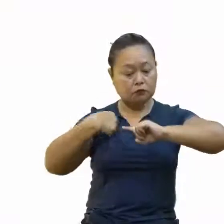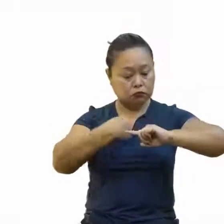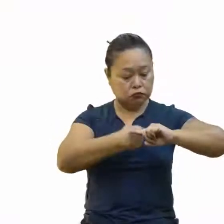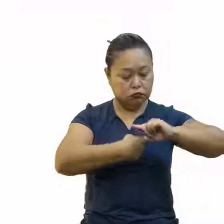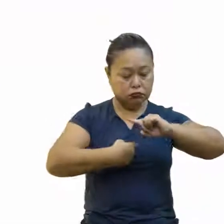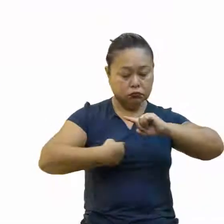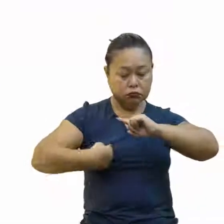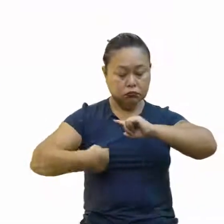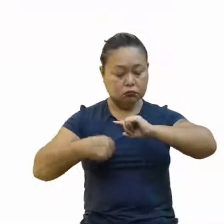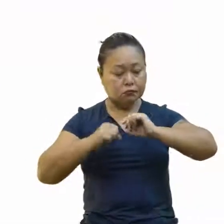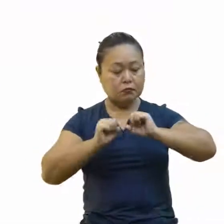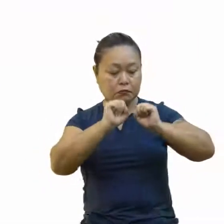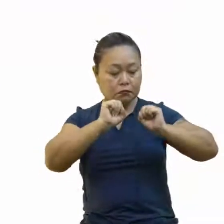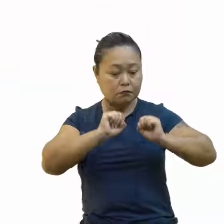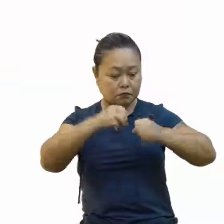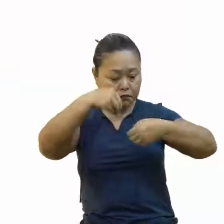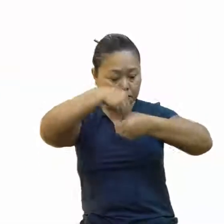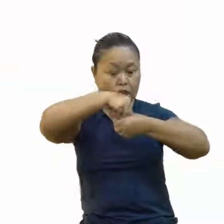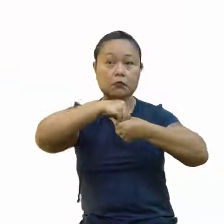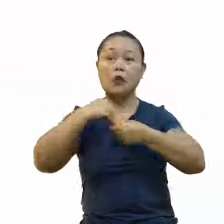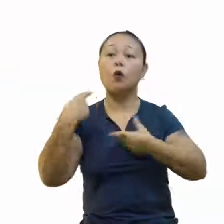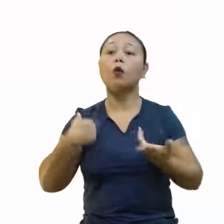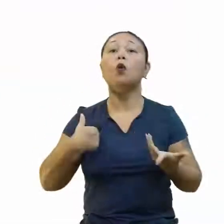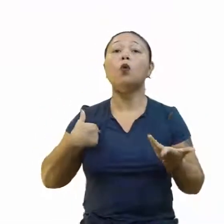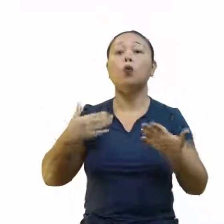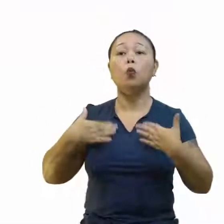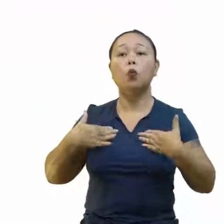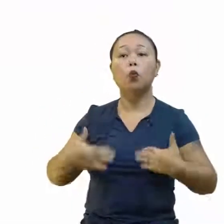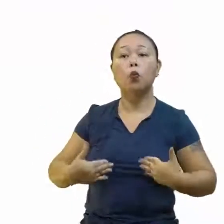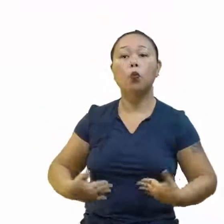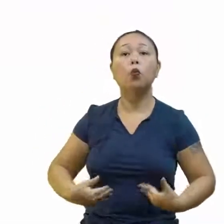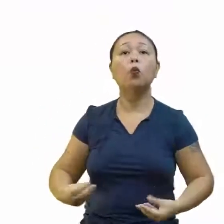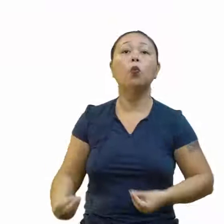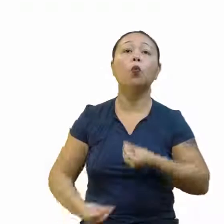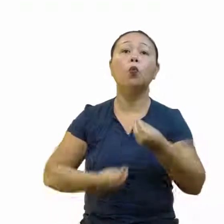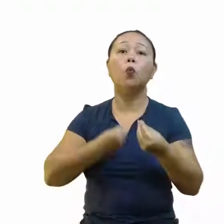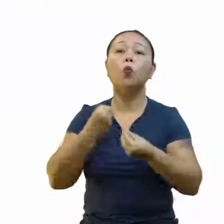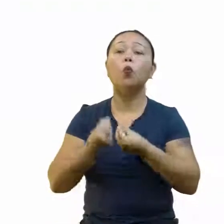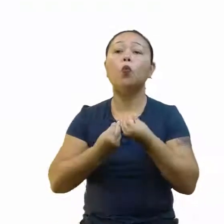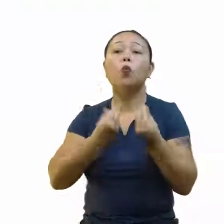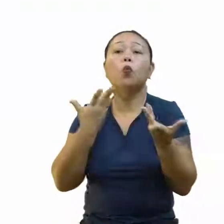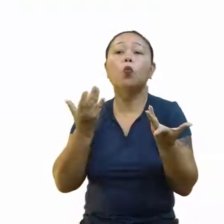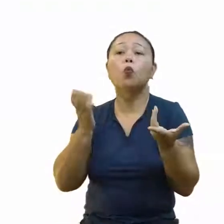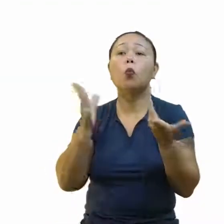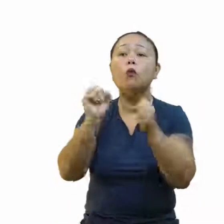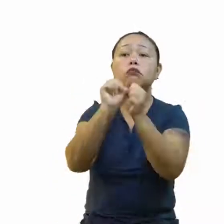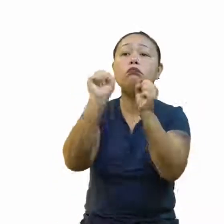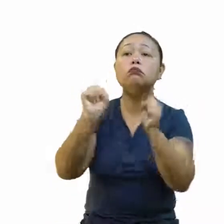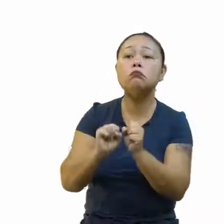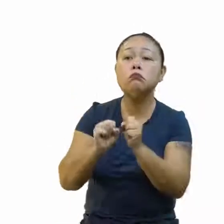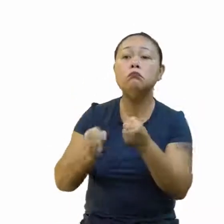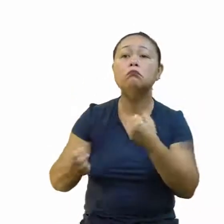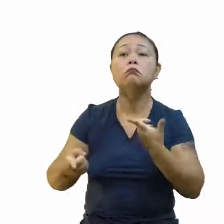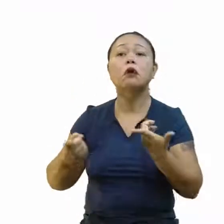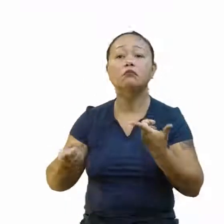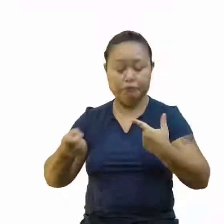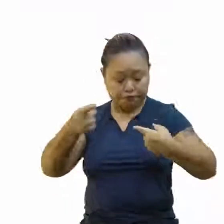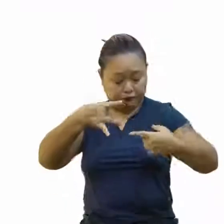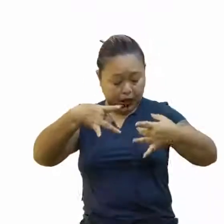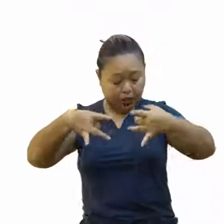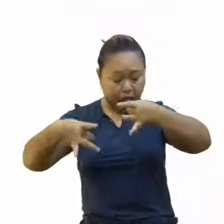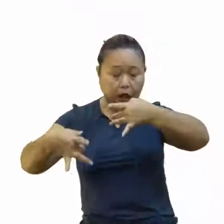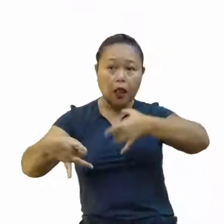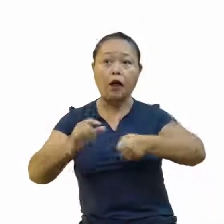doença crônico-degenerativa vem, né, então, nesses sistemas corporais? Quais são os sistemas que ela vai afetar? Então, uma